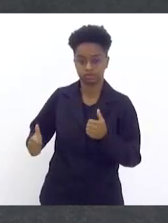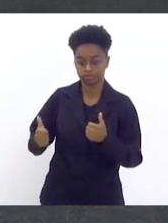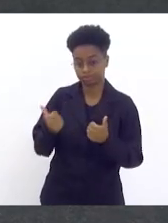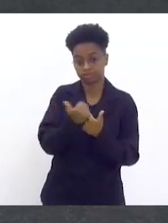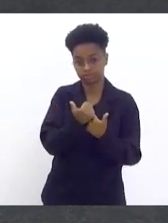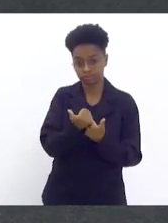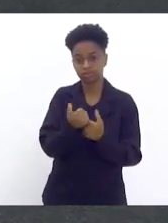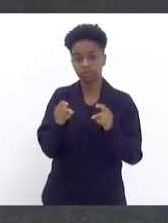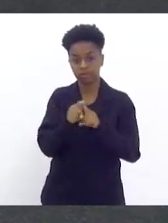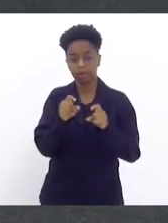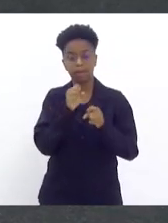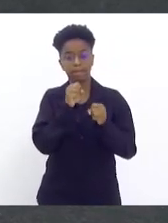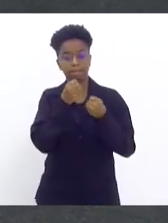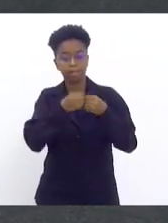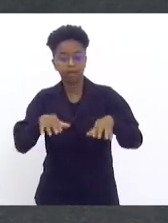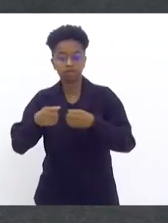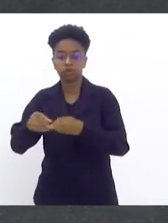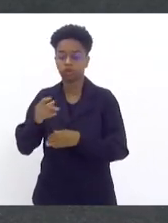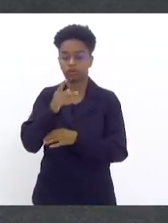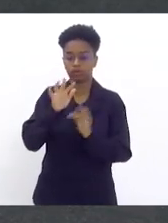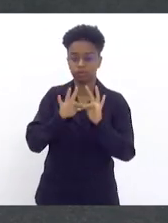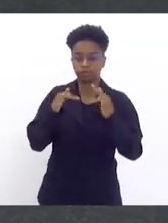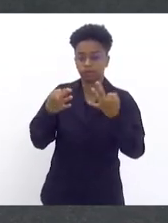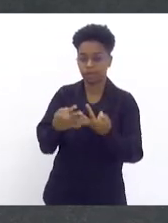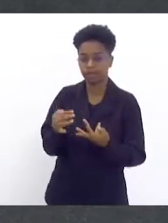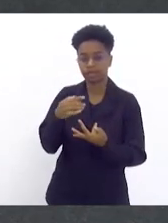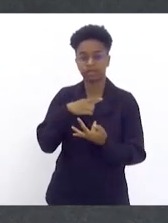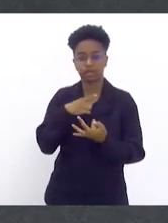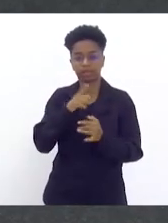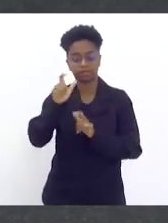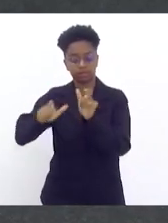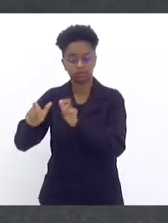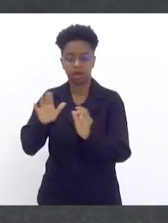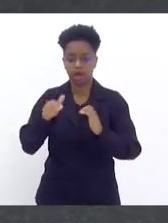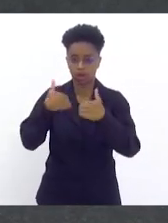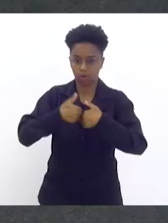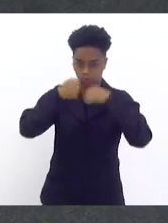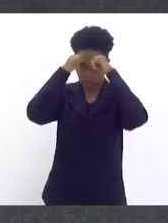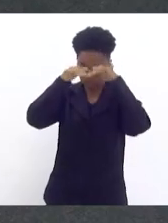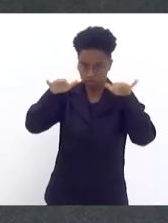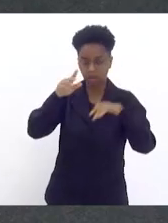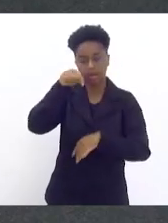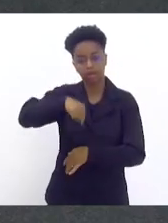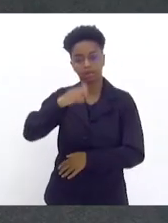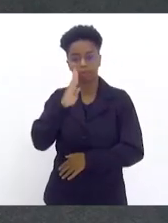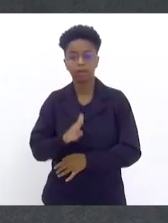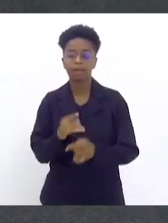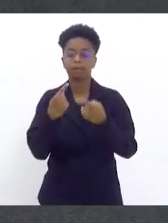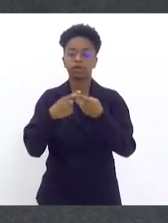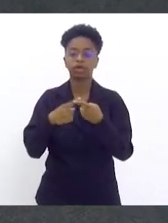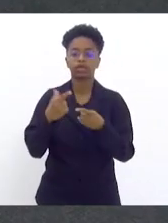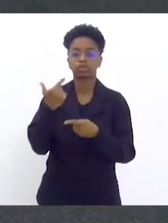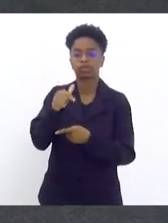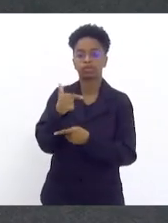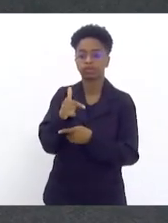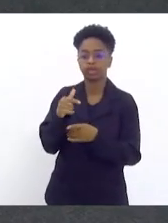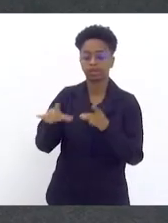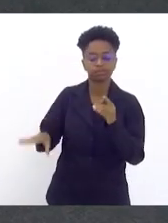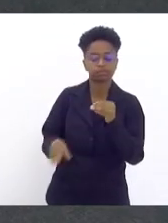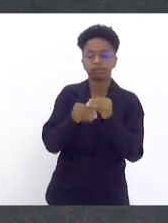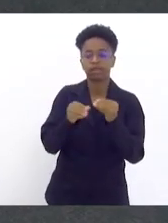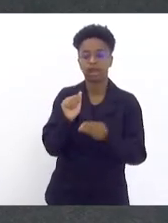impactando as famílias que convive com autismo no Brasil em uma vez que o transtorno do espectro autista não consta no voo da